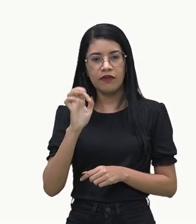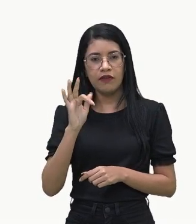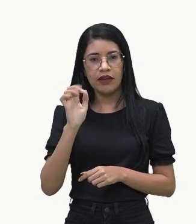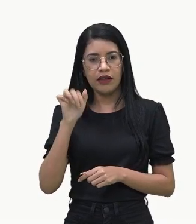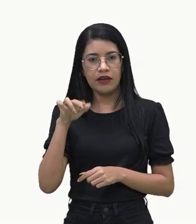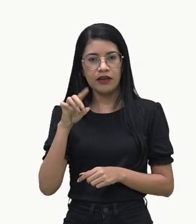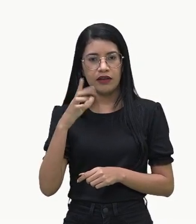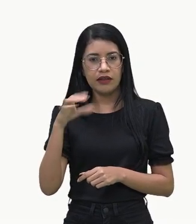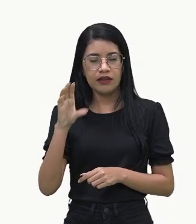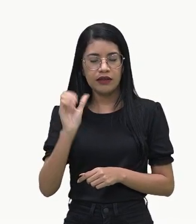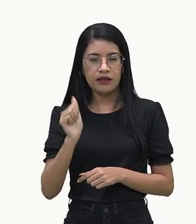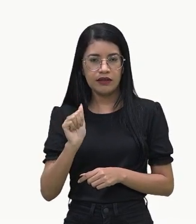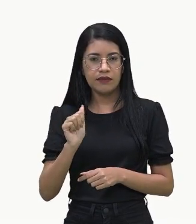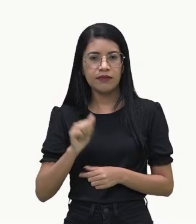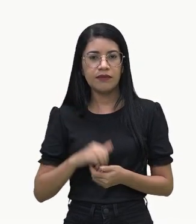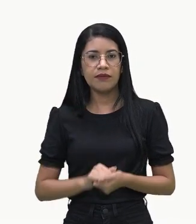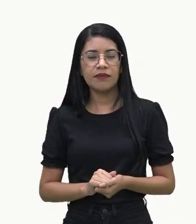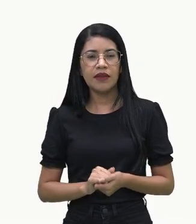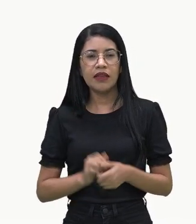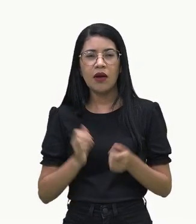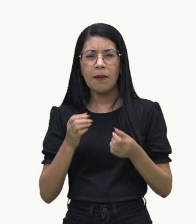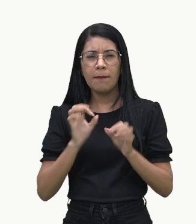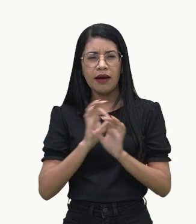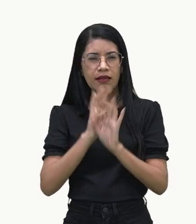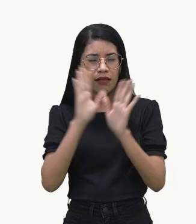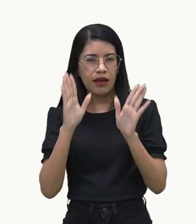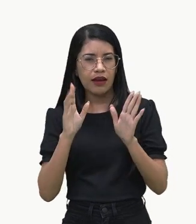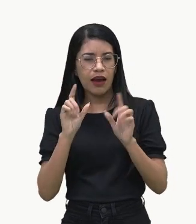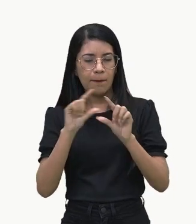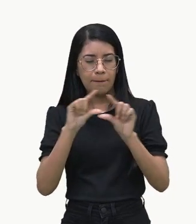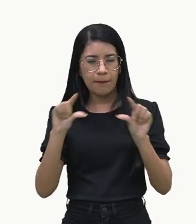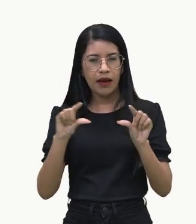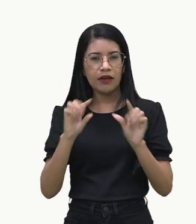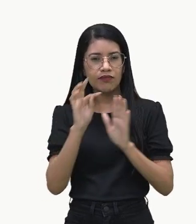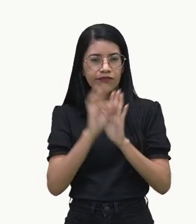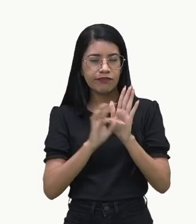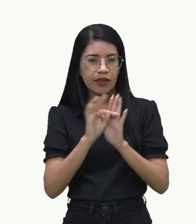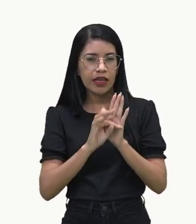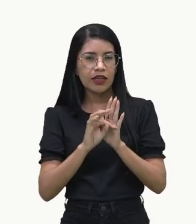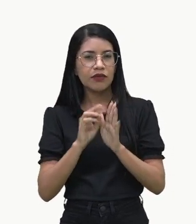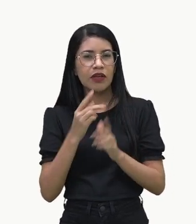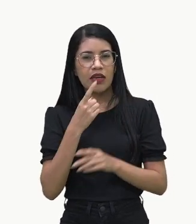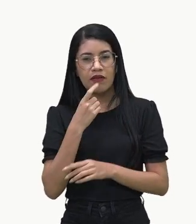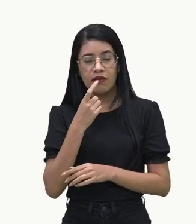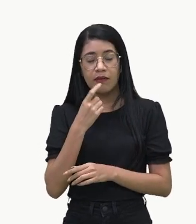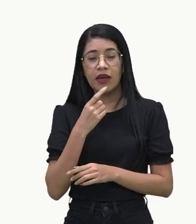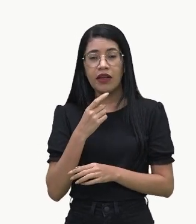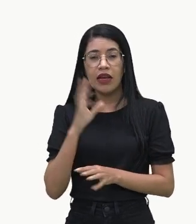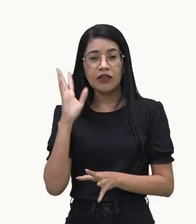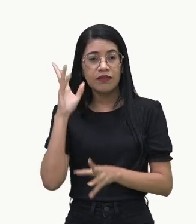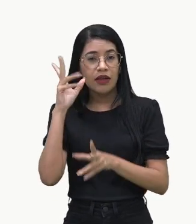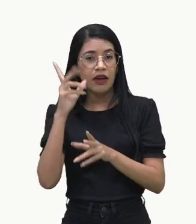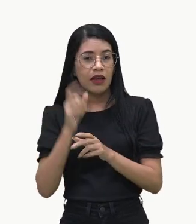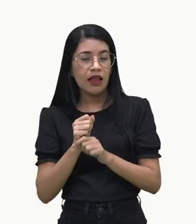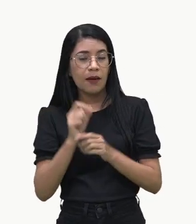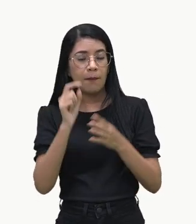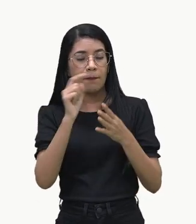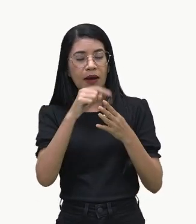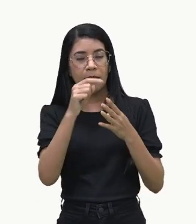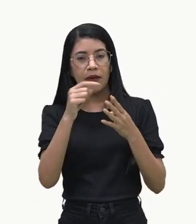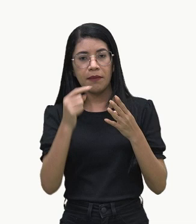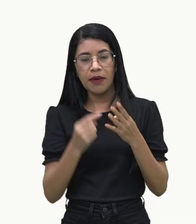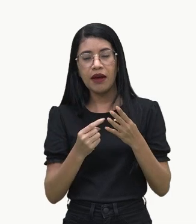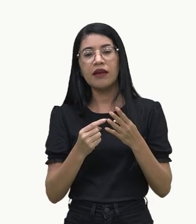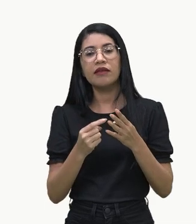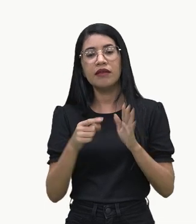texto, tá? Vamos agora relembrar quais são os elementos aí